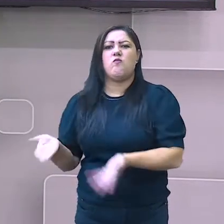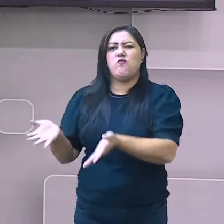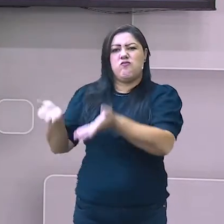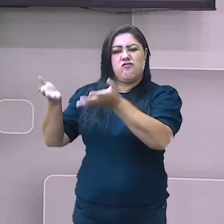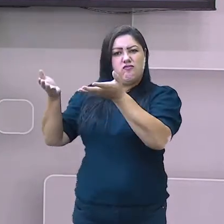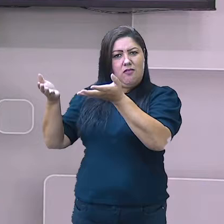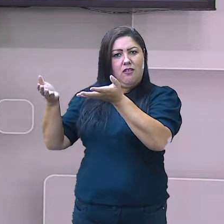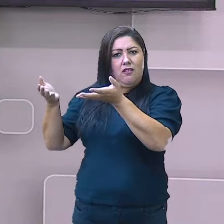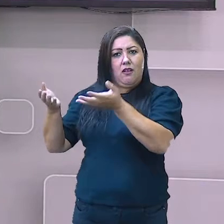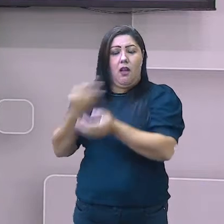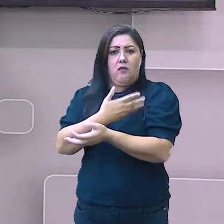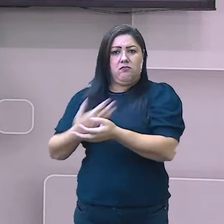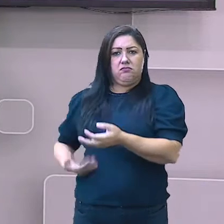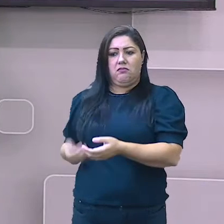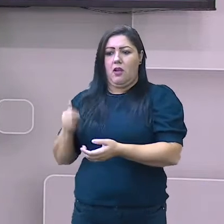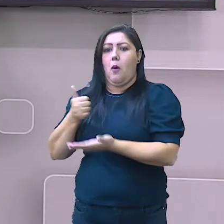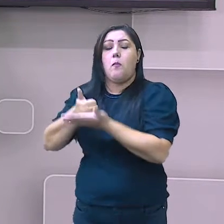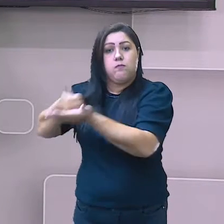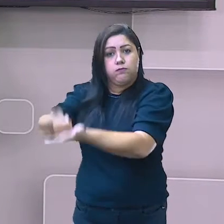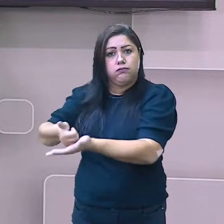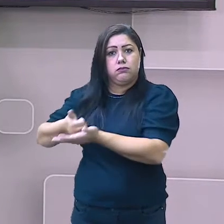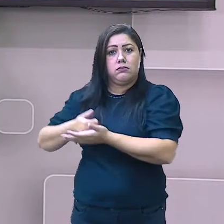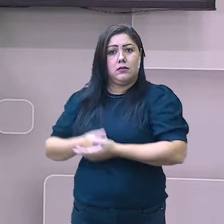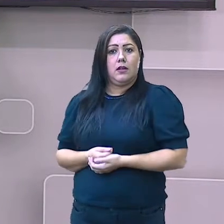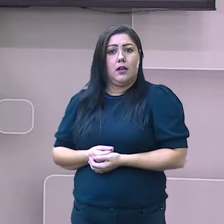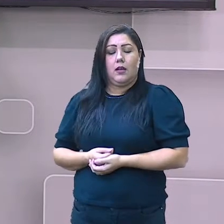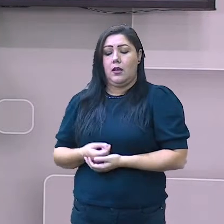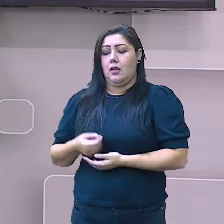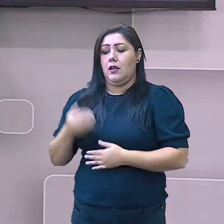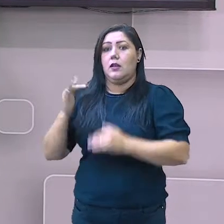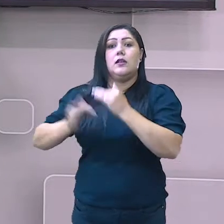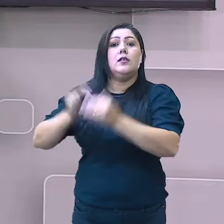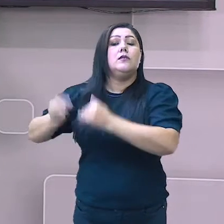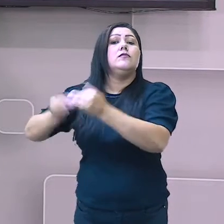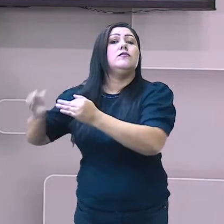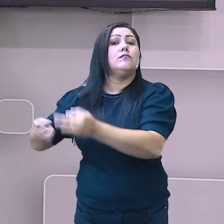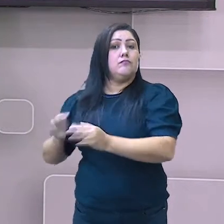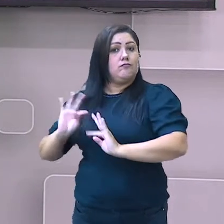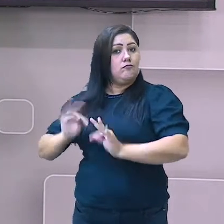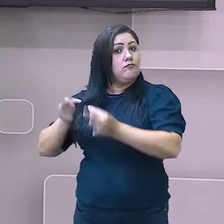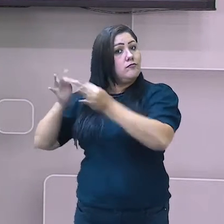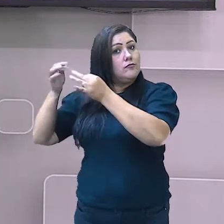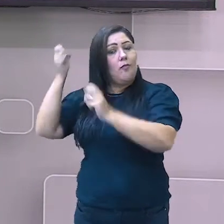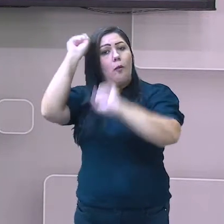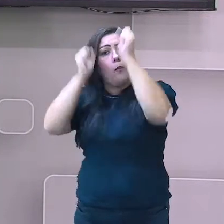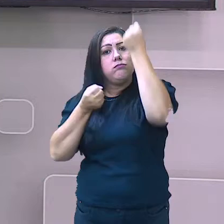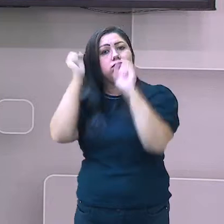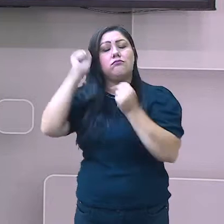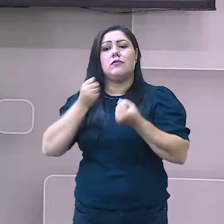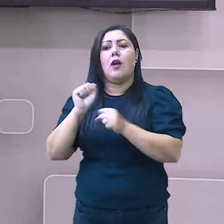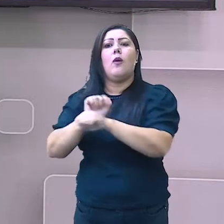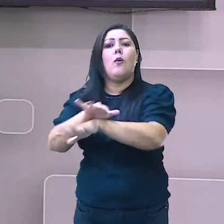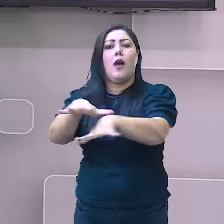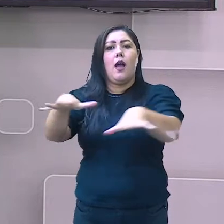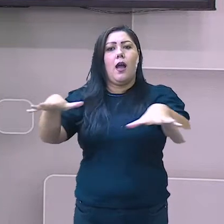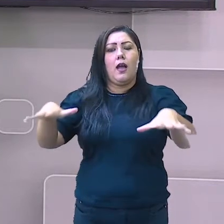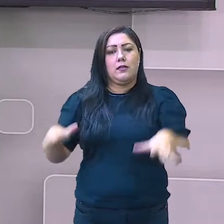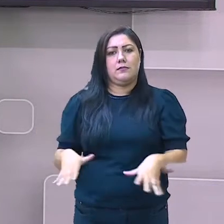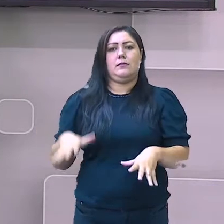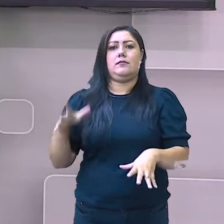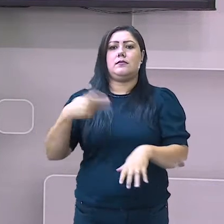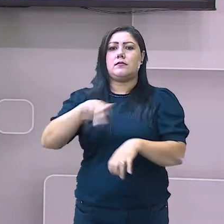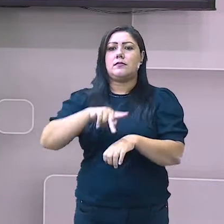impulsionadas pelo Estado permitiram que o processo industrial avançasse pelo país, com a construção